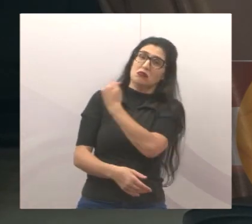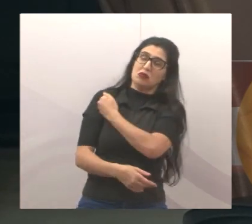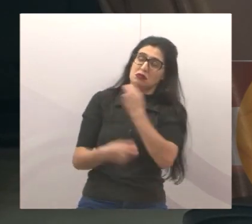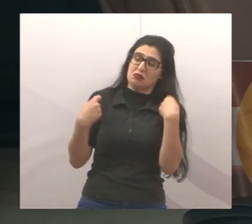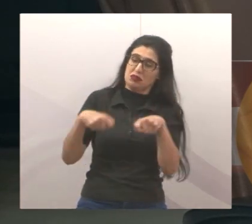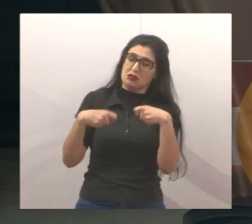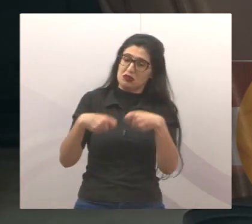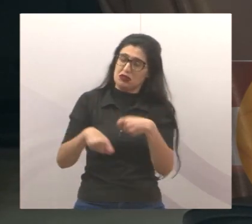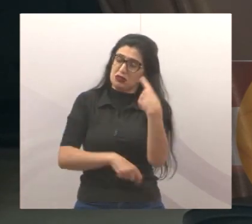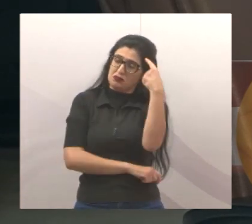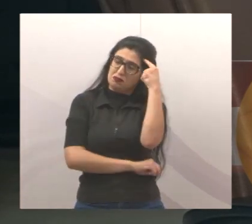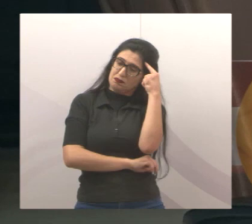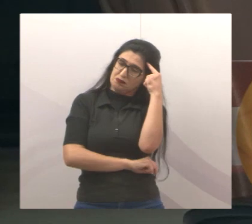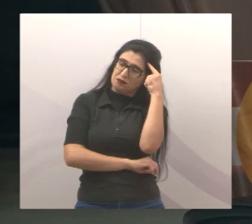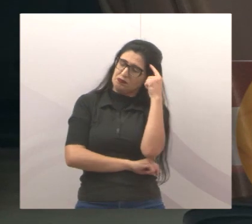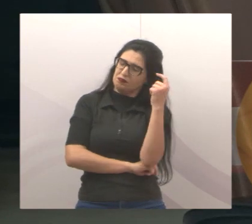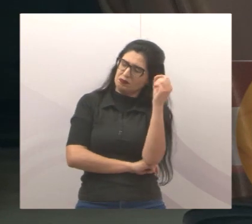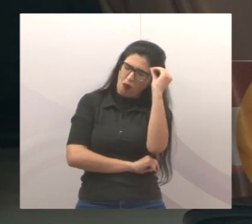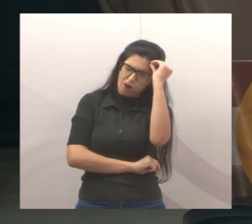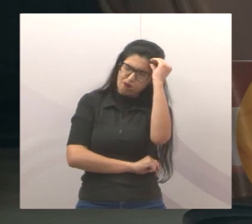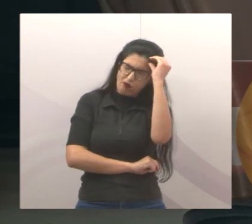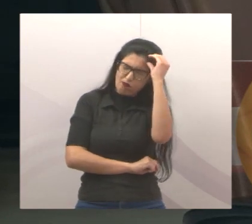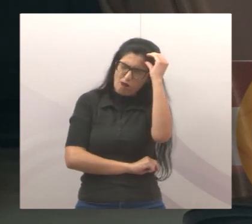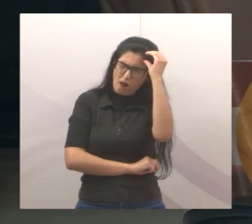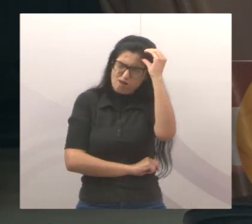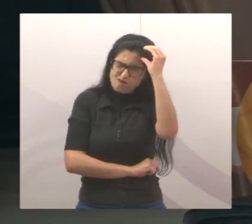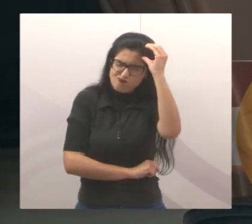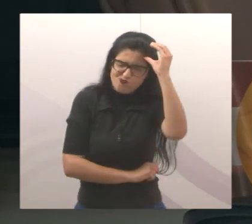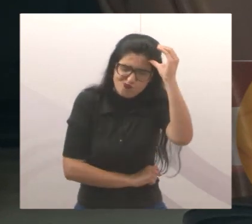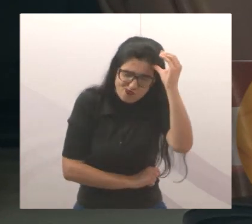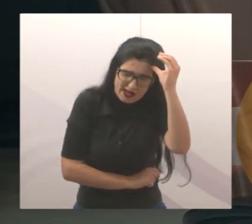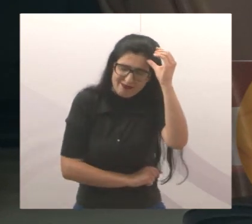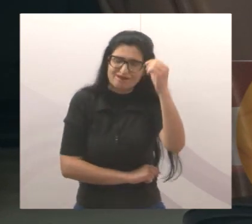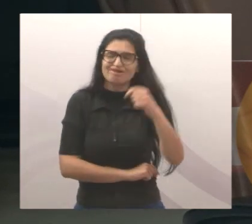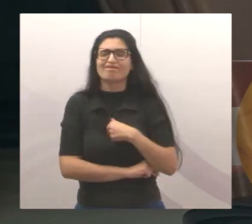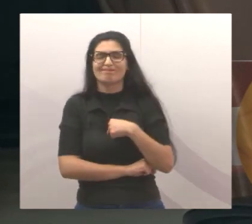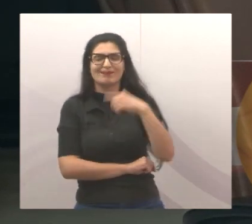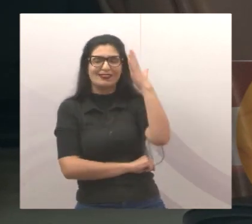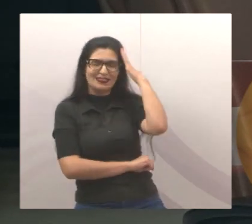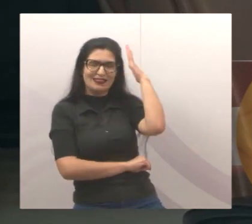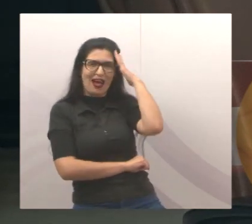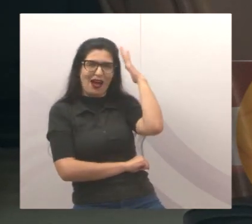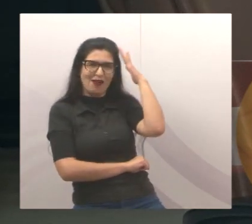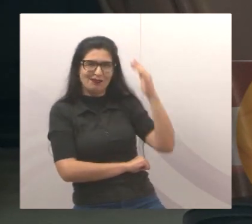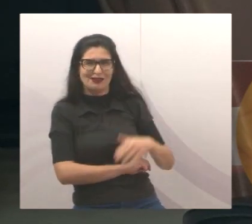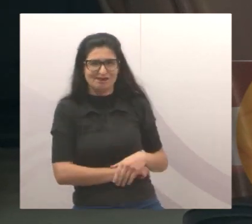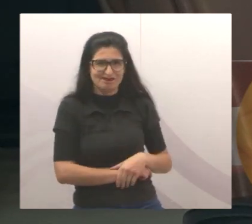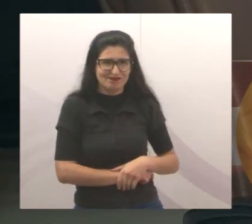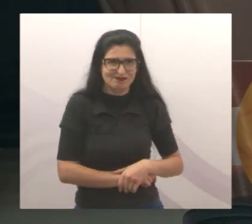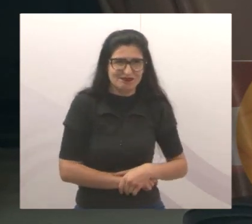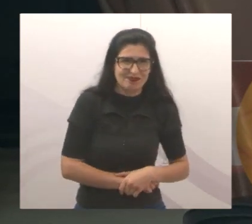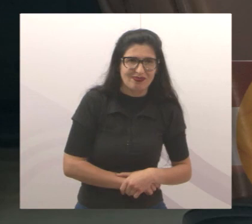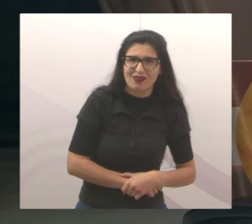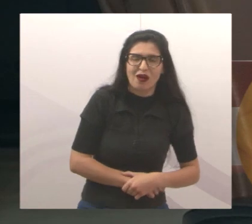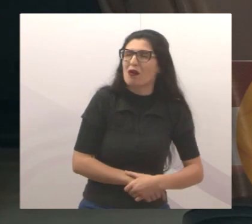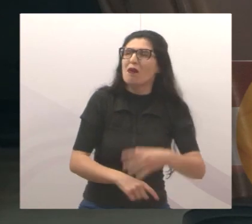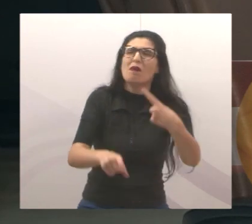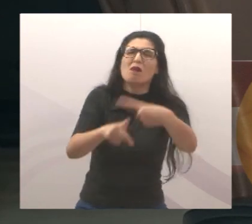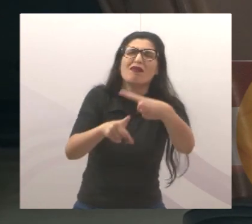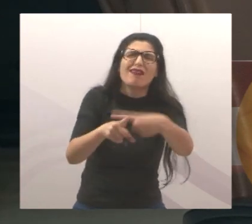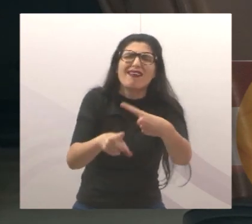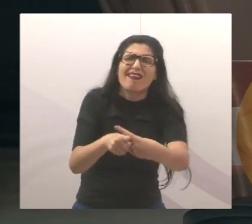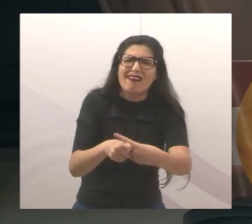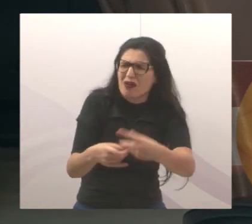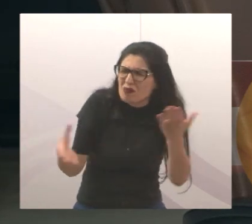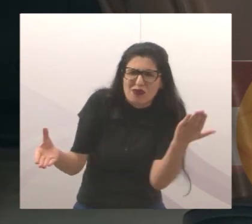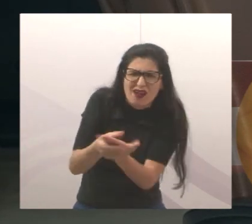Portanto, conhecendo a realidade, tenho convicção de que não existe motivo, nesse momento, para que haja